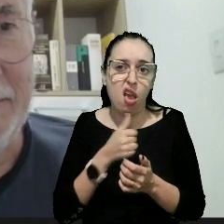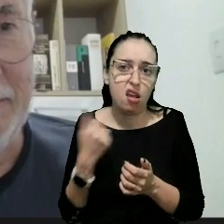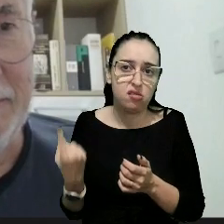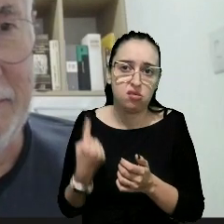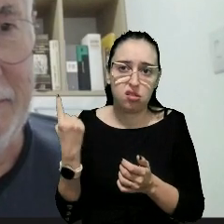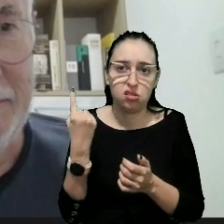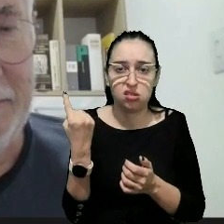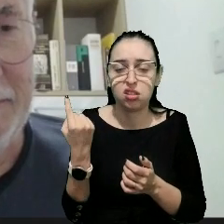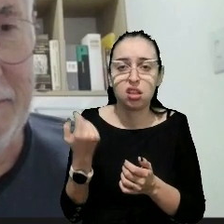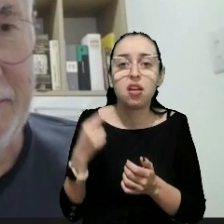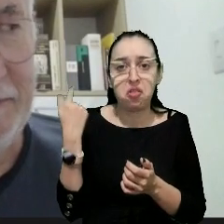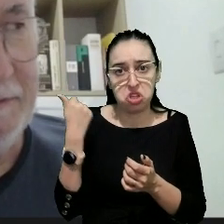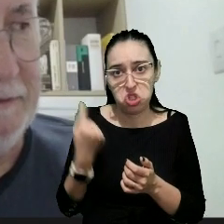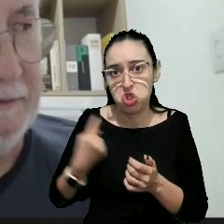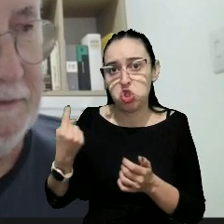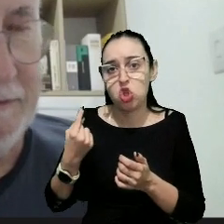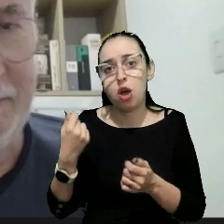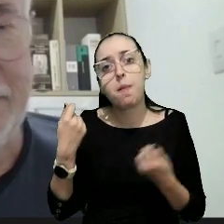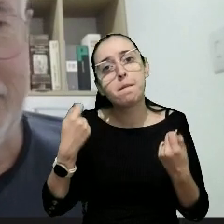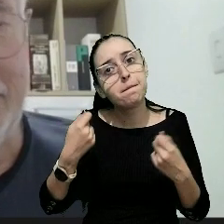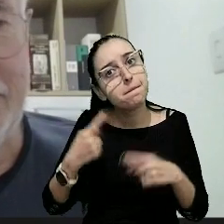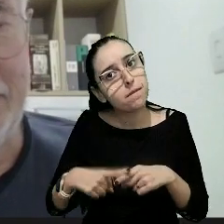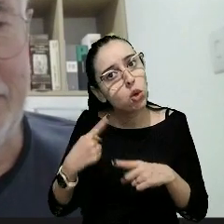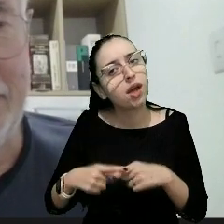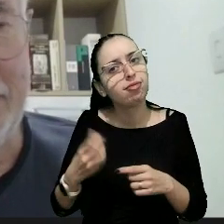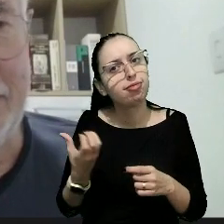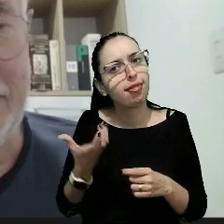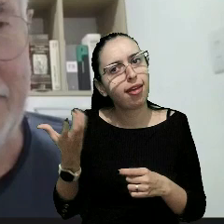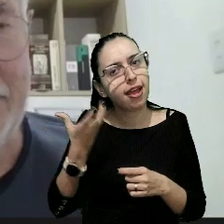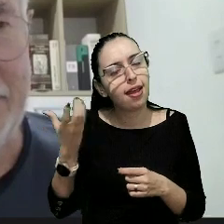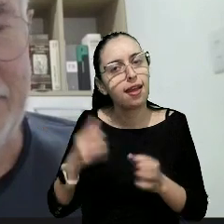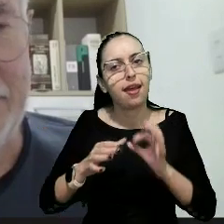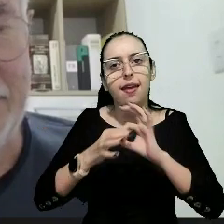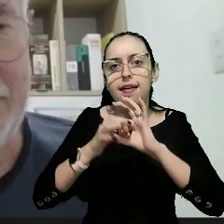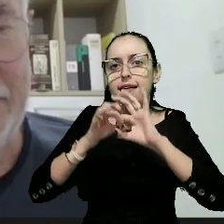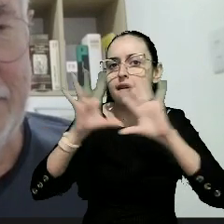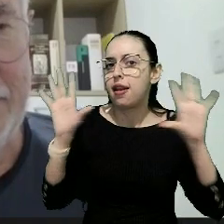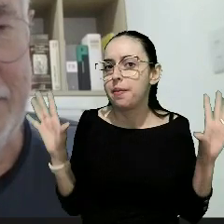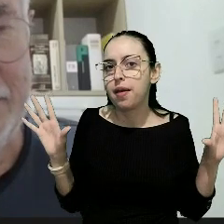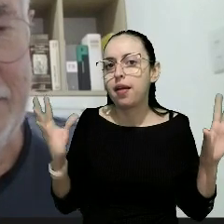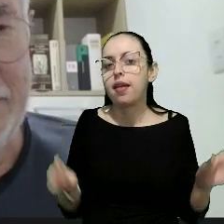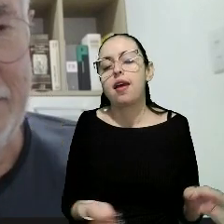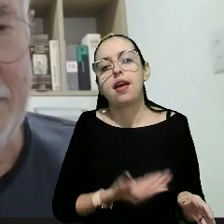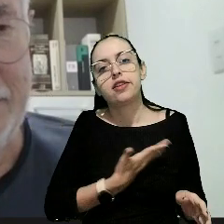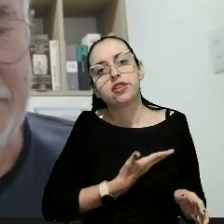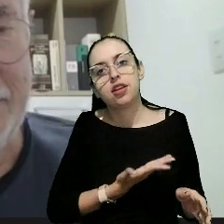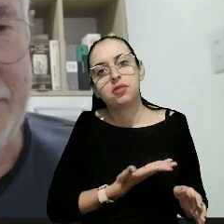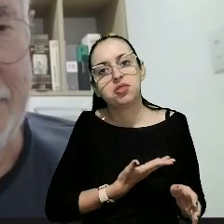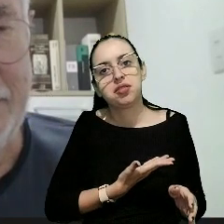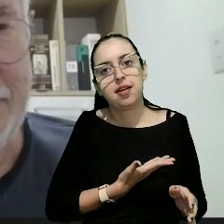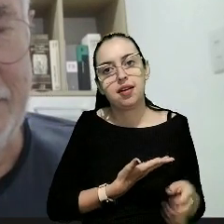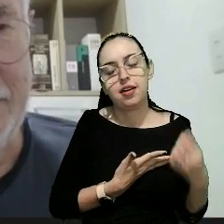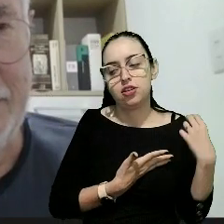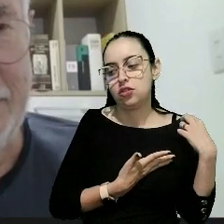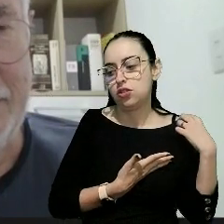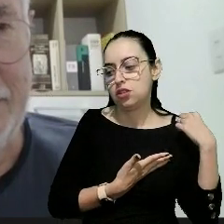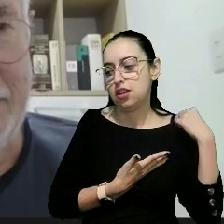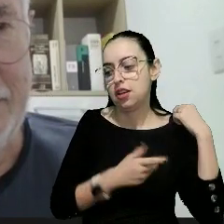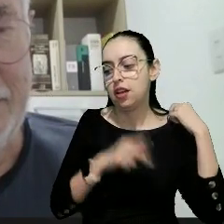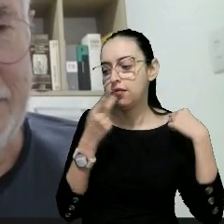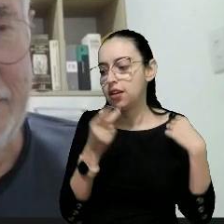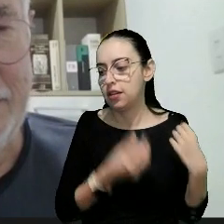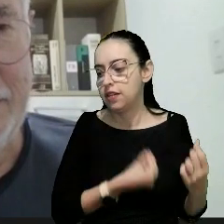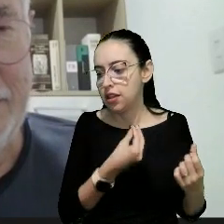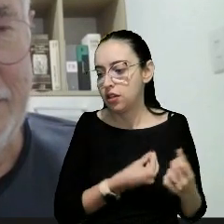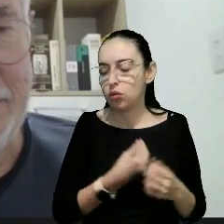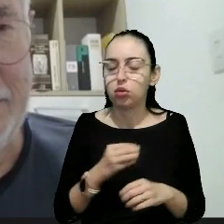sozinha. A mulher está sozinha, grande parte porque quer. Ela quer liberdade e amizade. Ela não